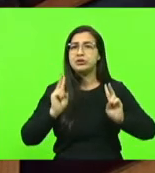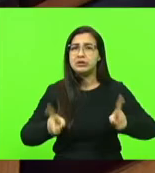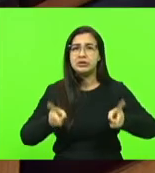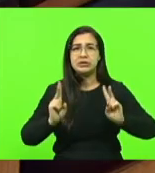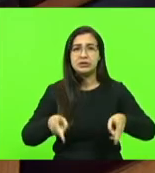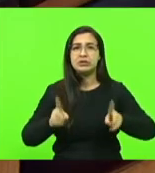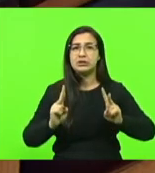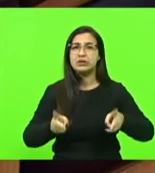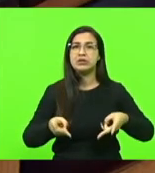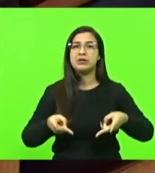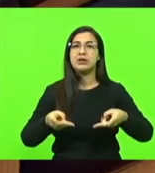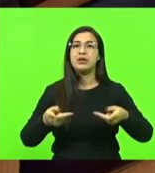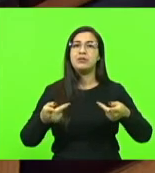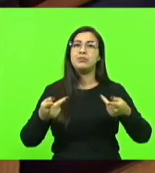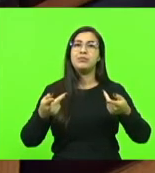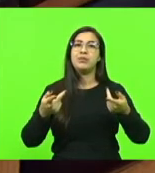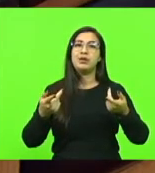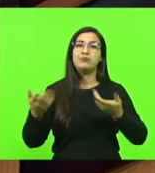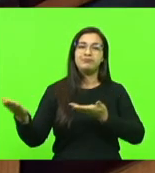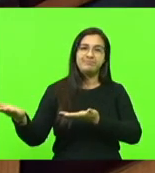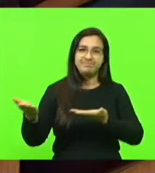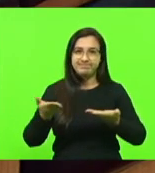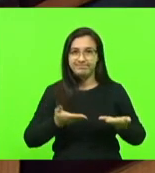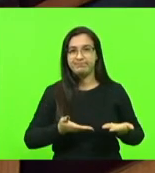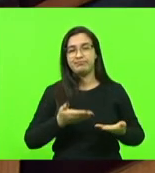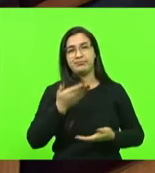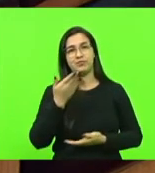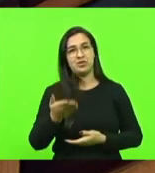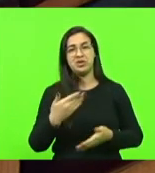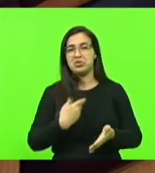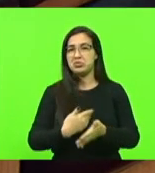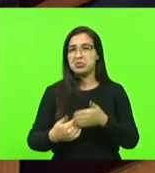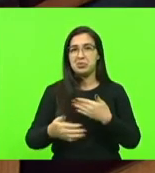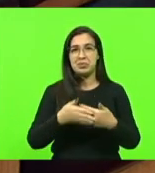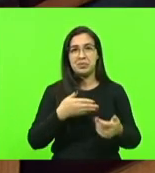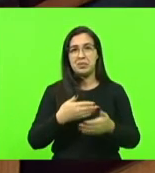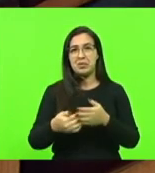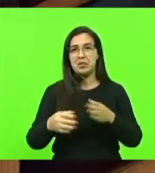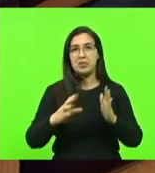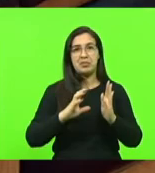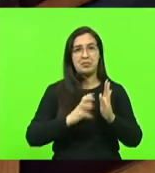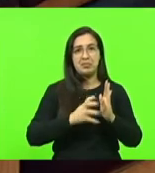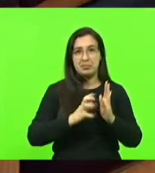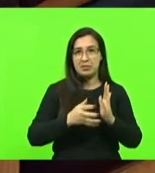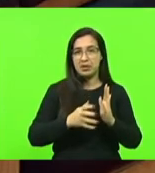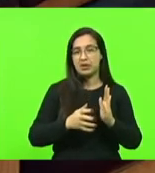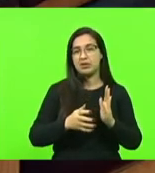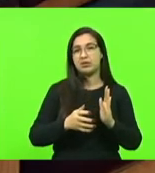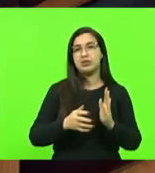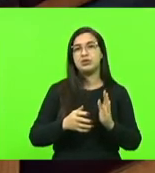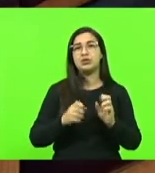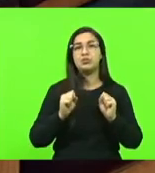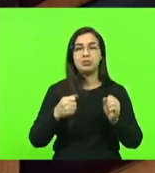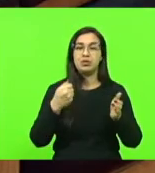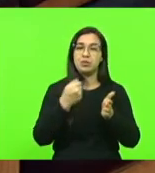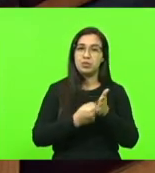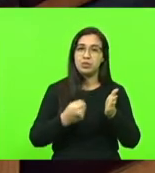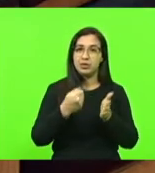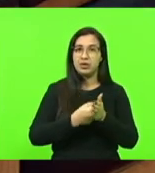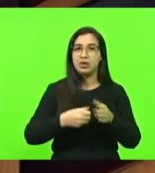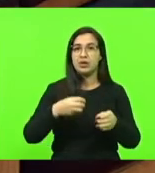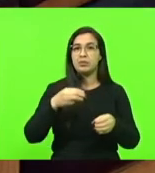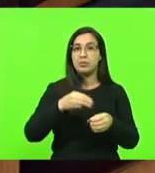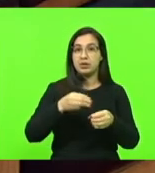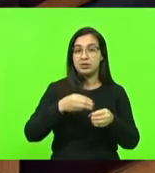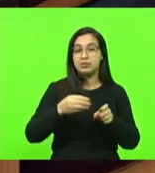braços abertos, independente de sigla partidária. Todos nós temos que lutar pelo município e pelo Estado. Parabéns para vocês,